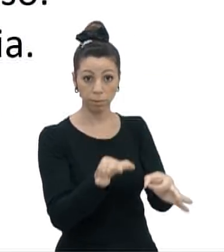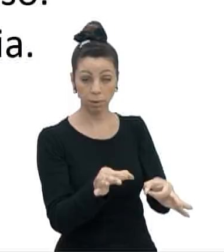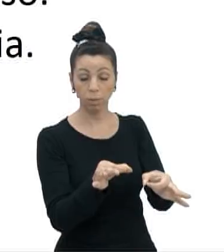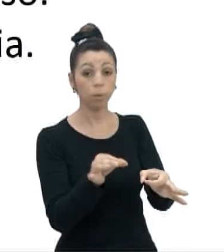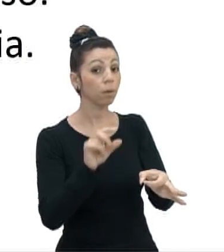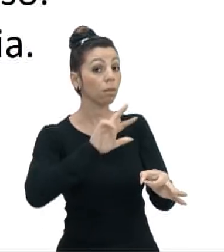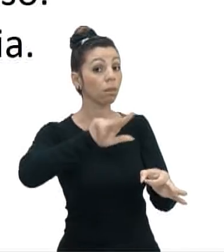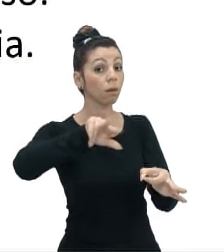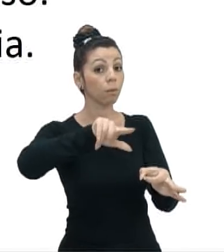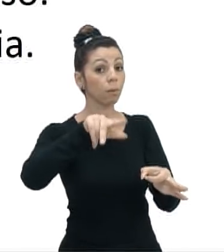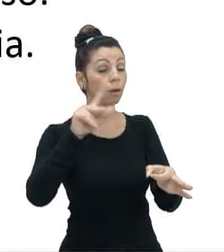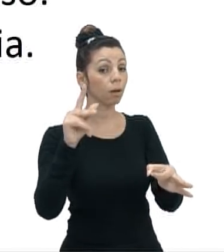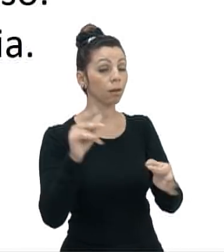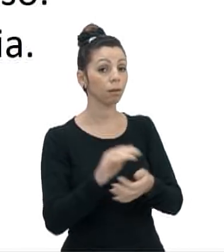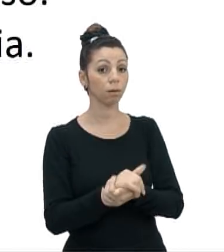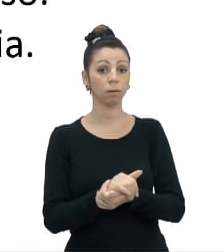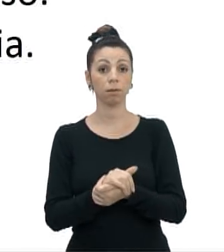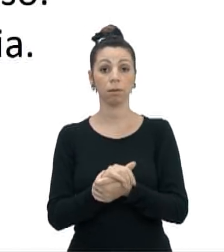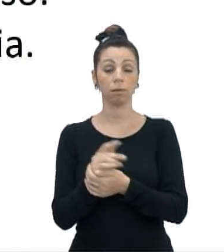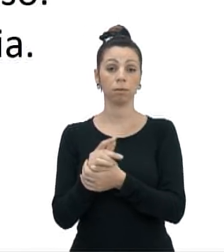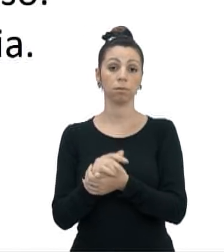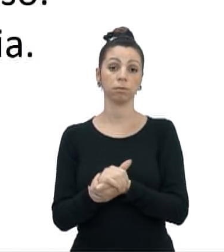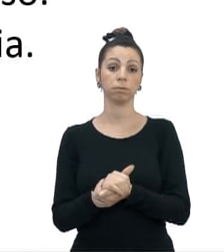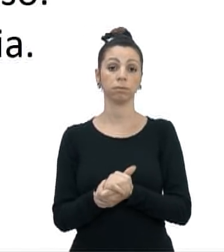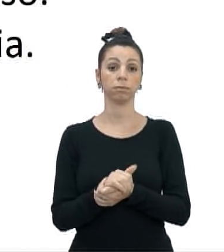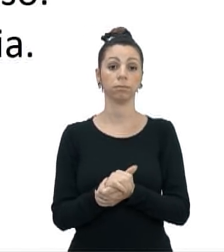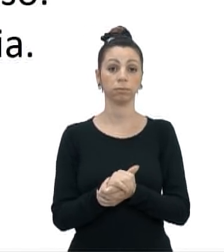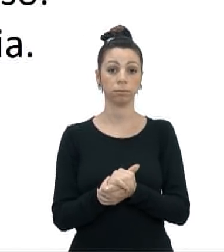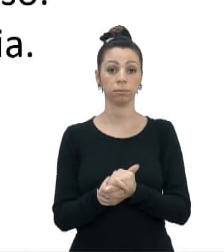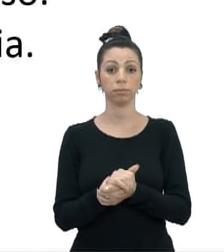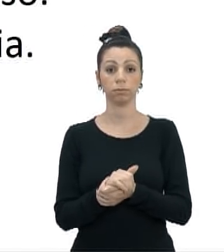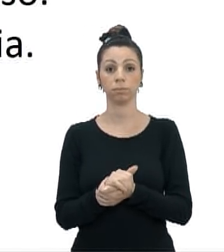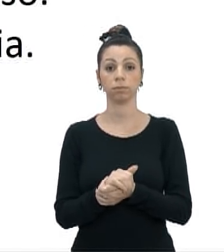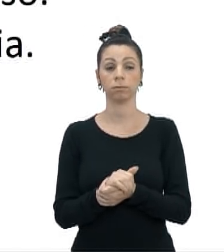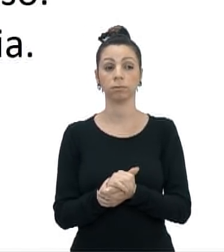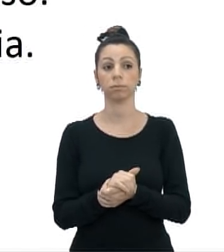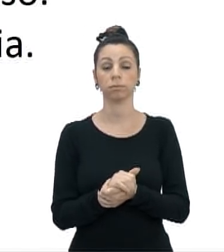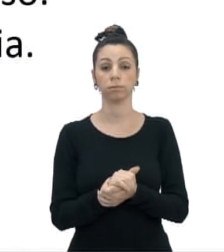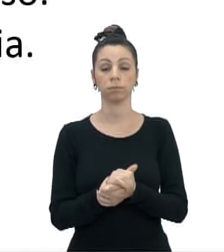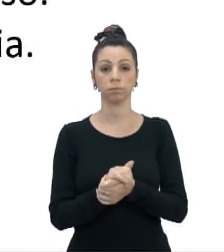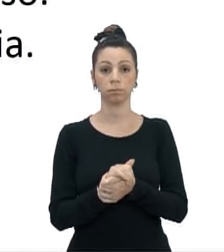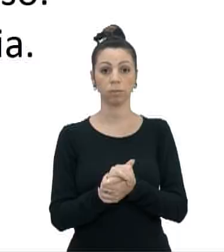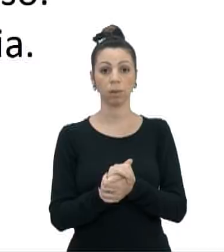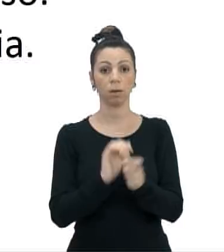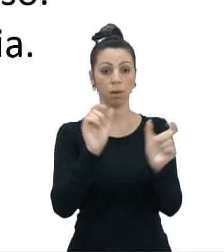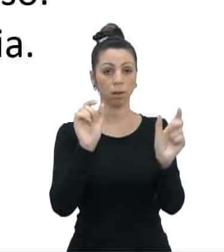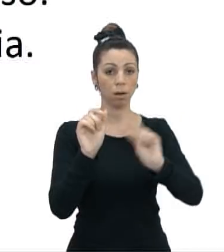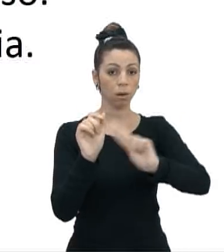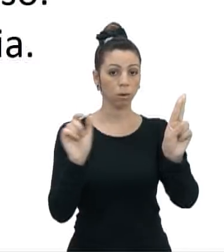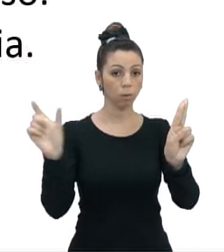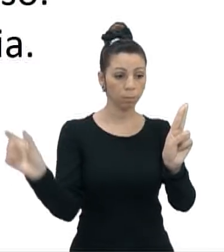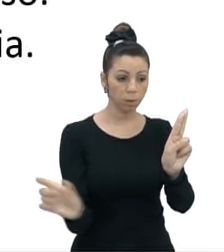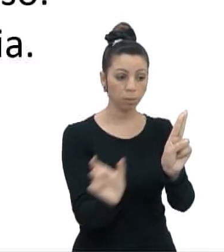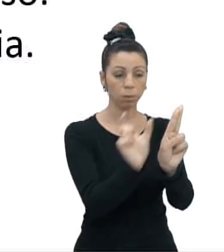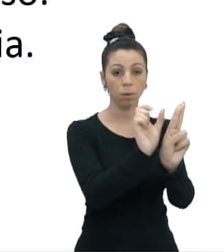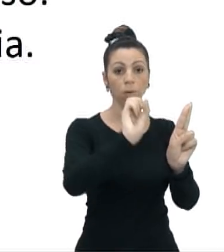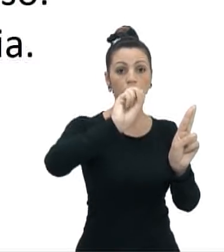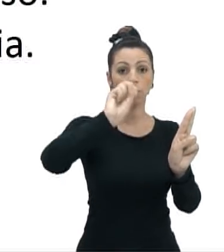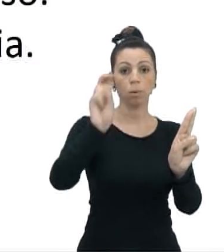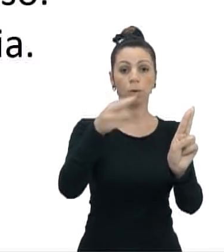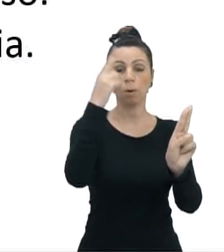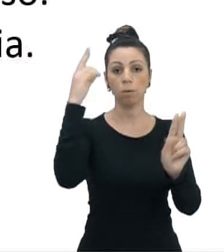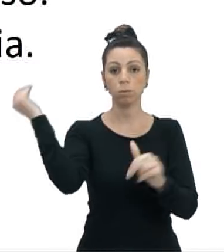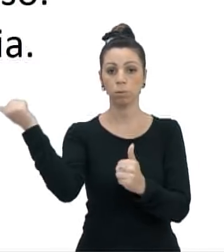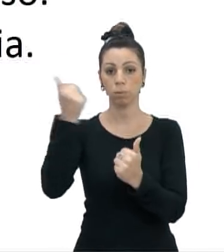que não é correto aqui, né? É incorreto afirmar que eles acompanham, substituem os nomes, variam